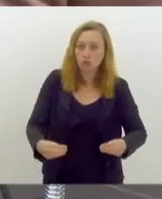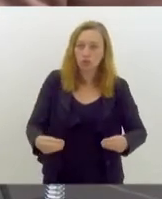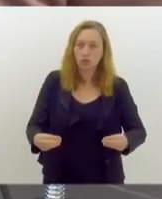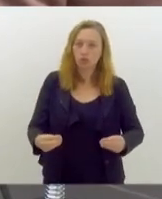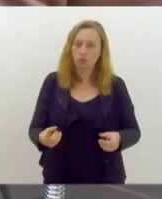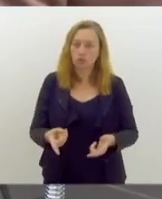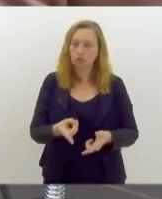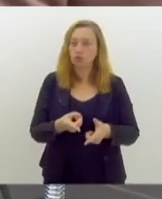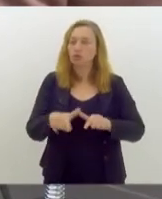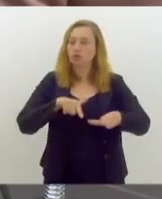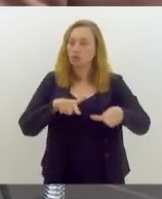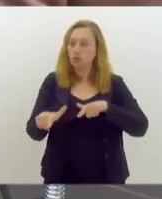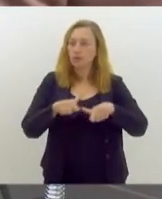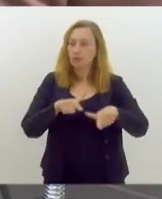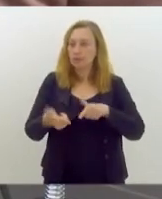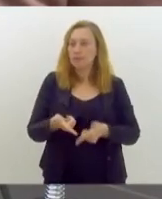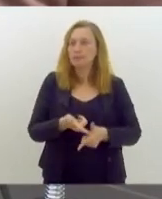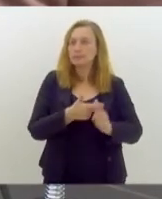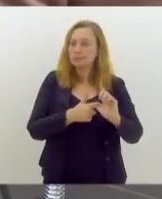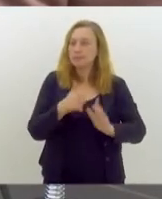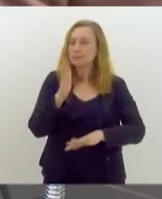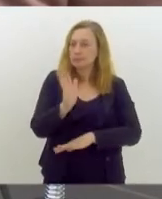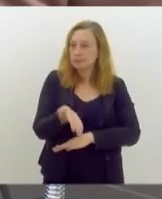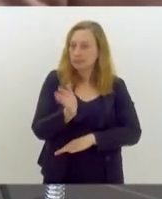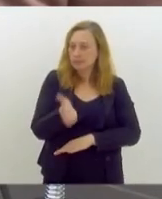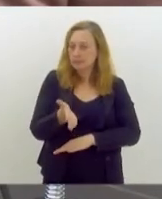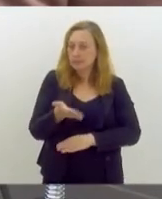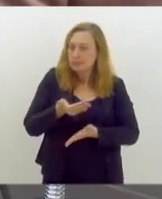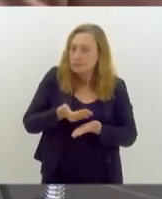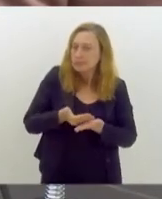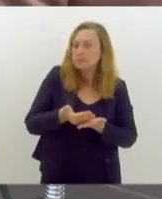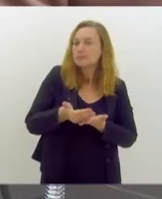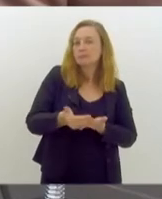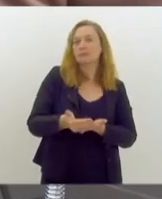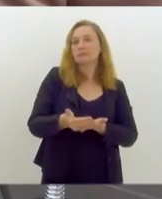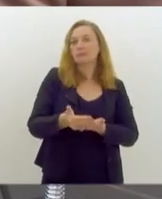se reportando já inicialmente